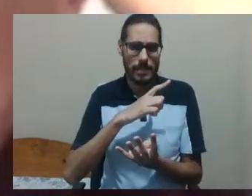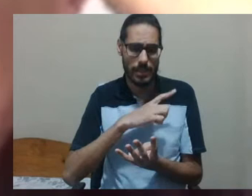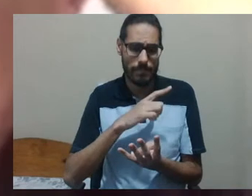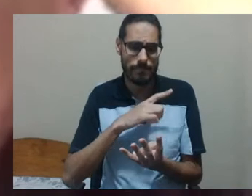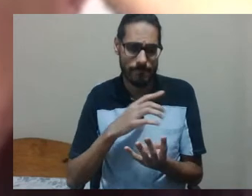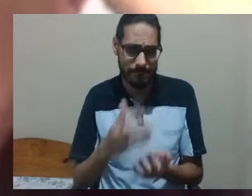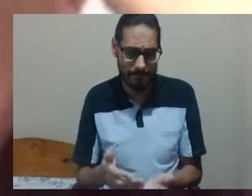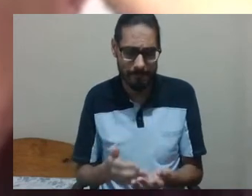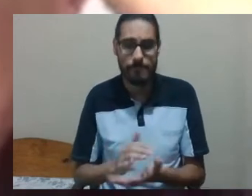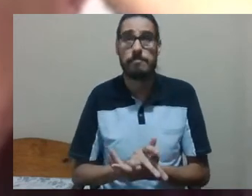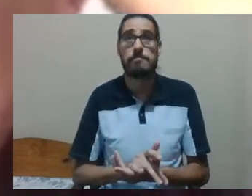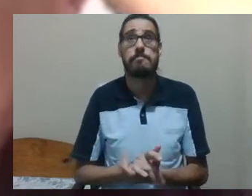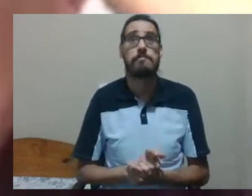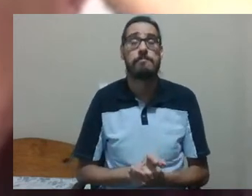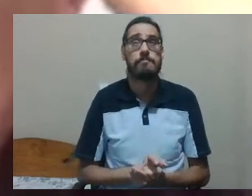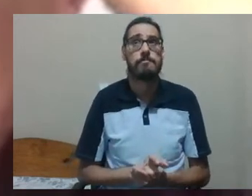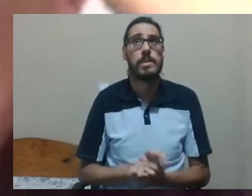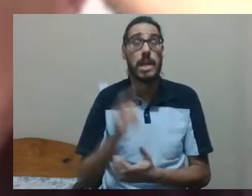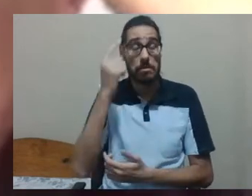Uma ideia